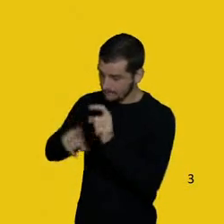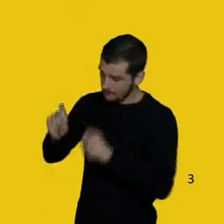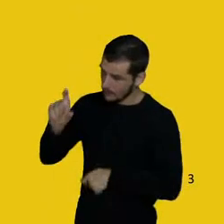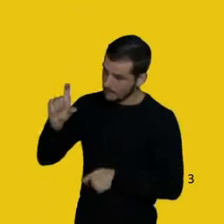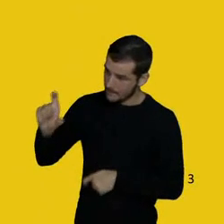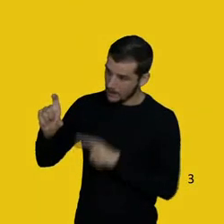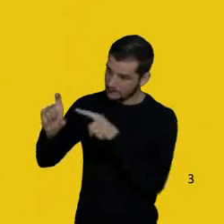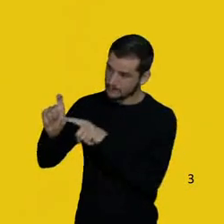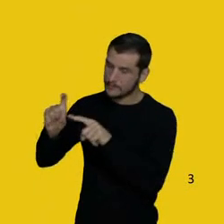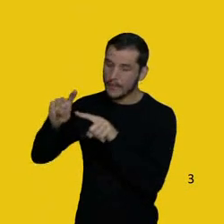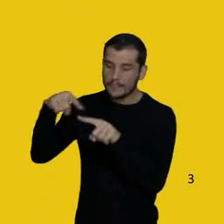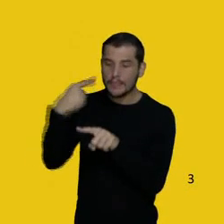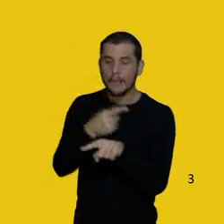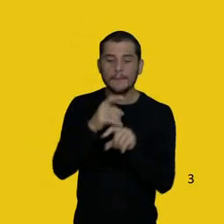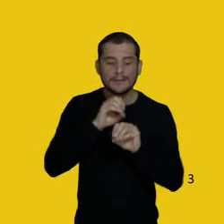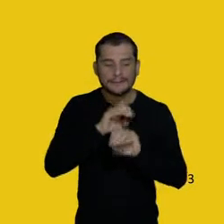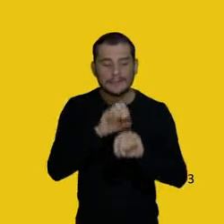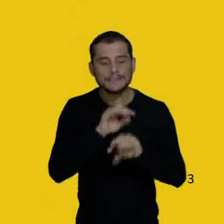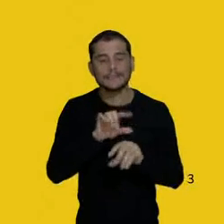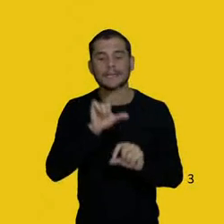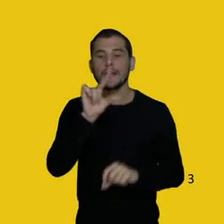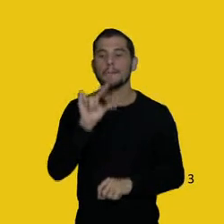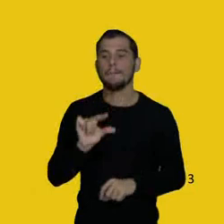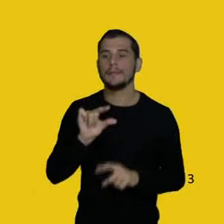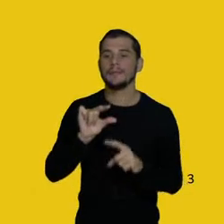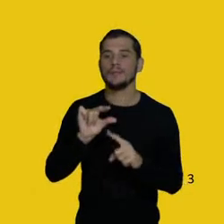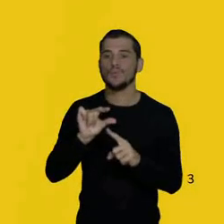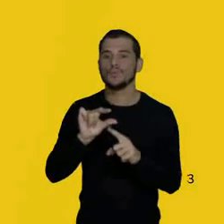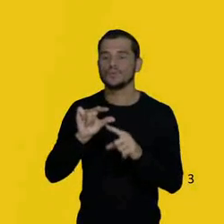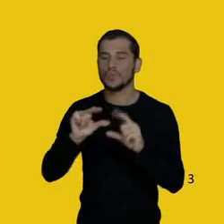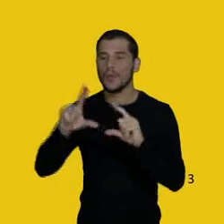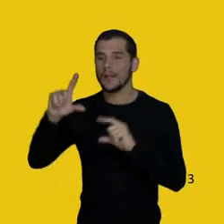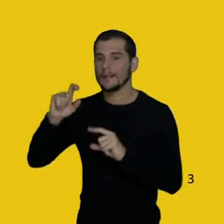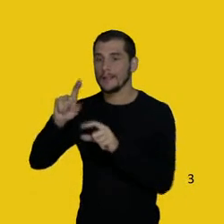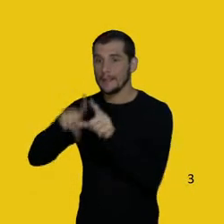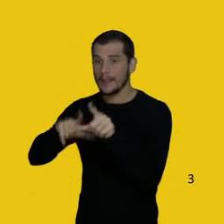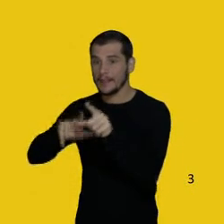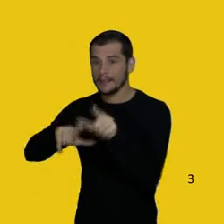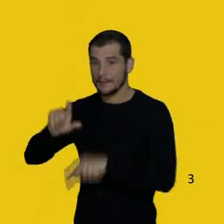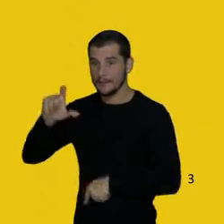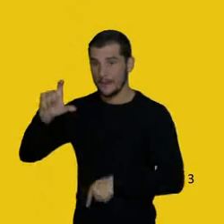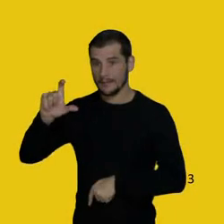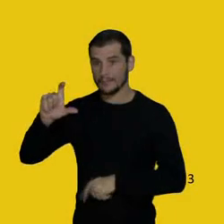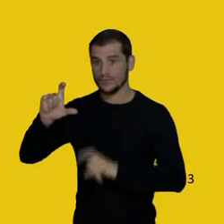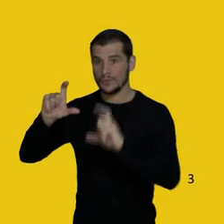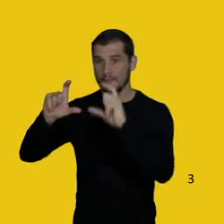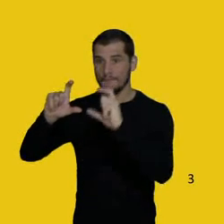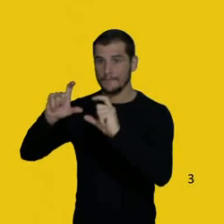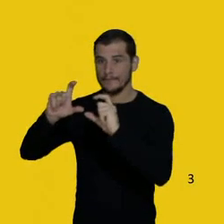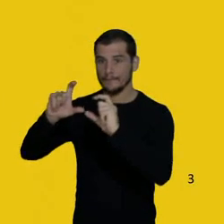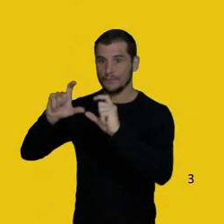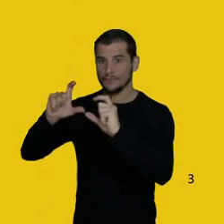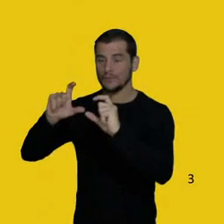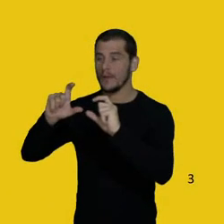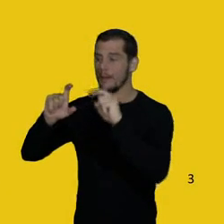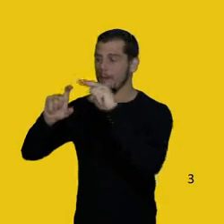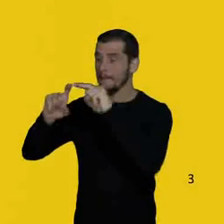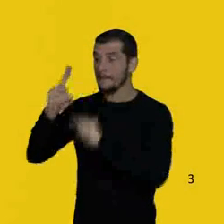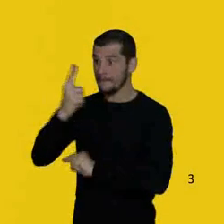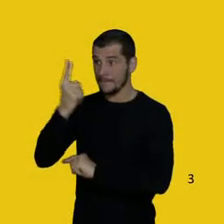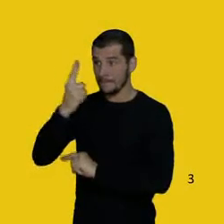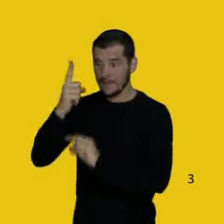vai paraa minúscula né mas todo esse processo é muito demorado para eles por causa da memória é